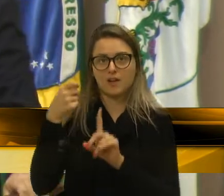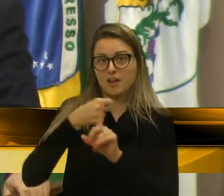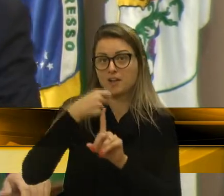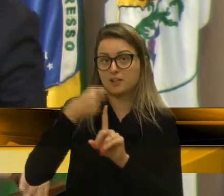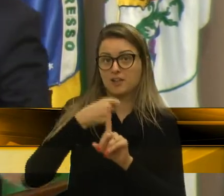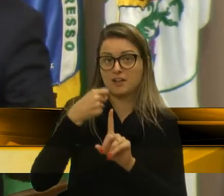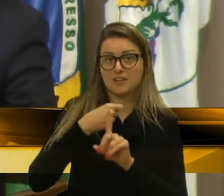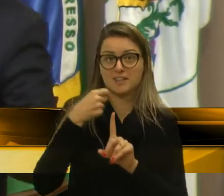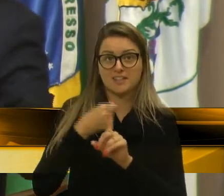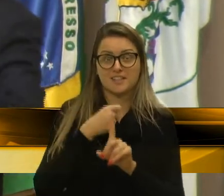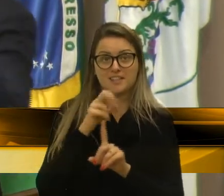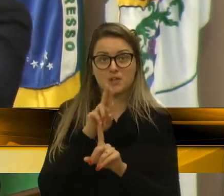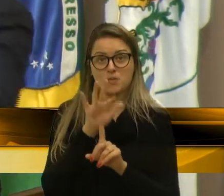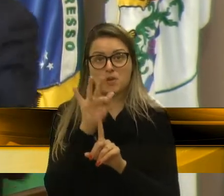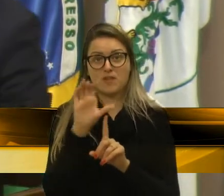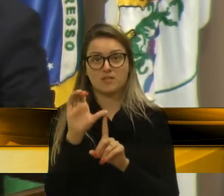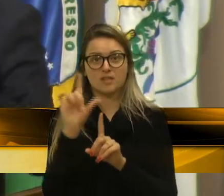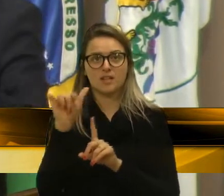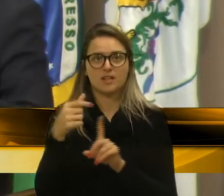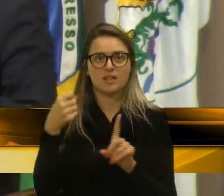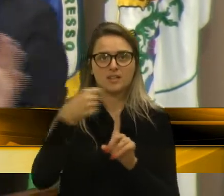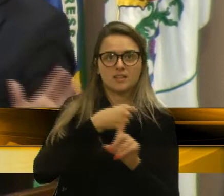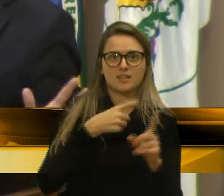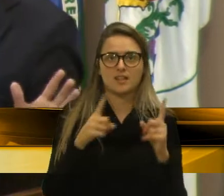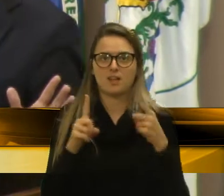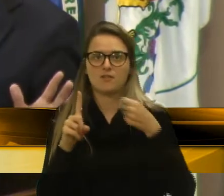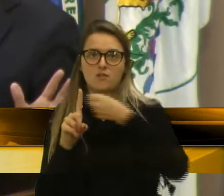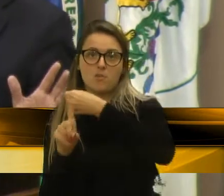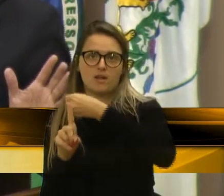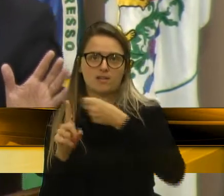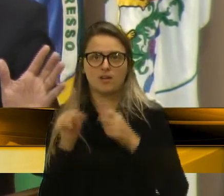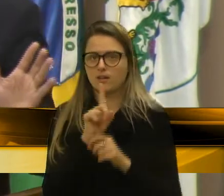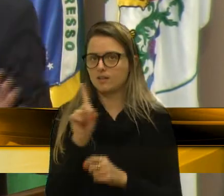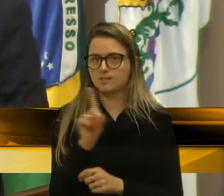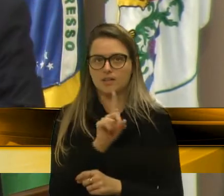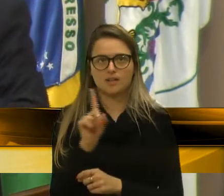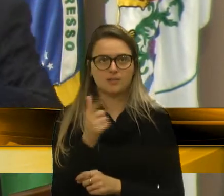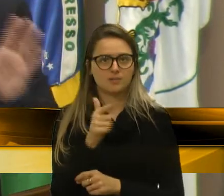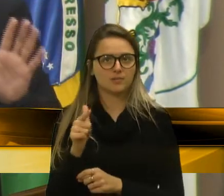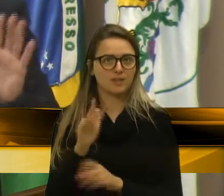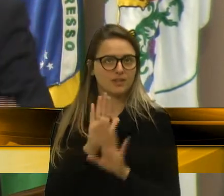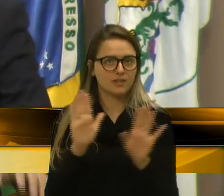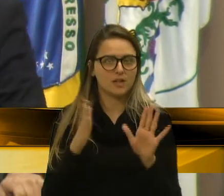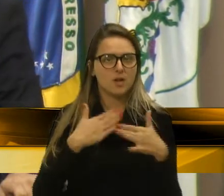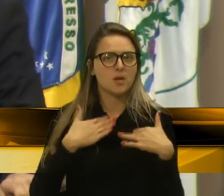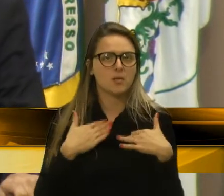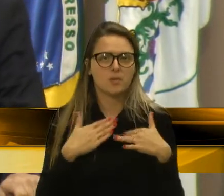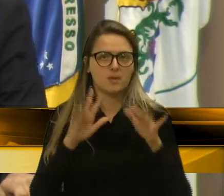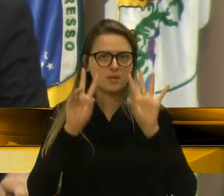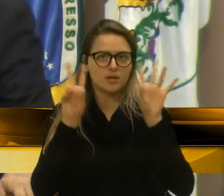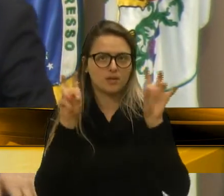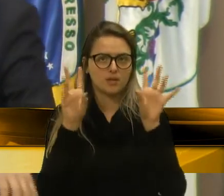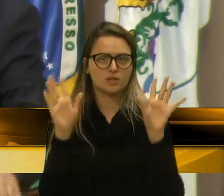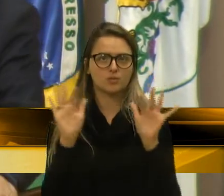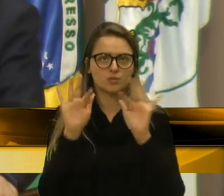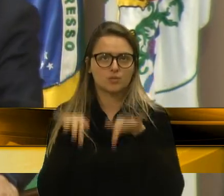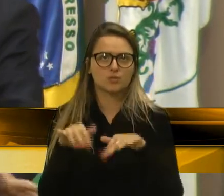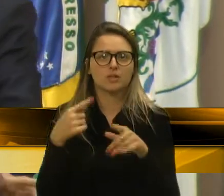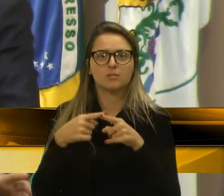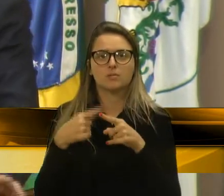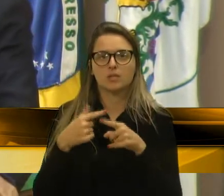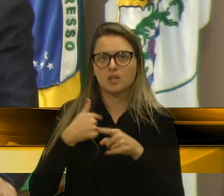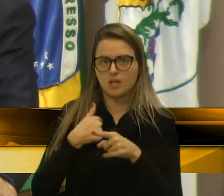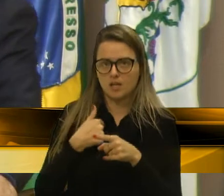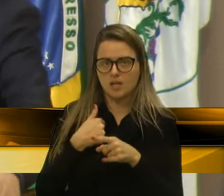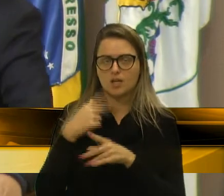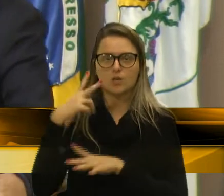Porque senão dá a impressão que houve uma troca de agressões e não houve, né? Mas, para mim, esse assunto está sepultado, até porque eu e o então vereador